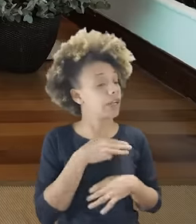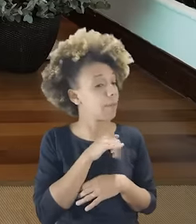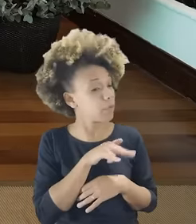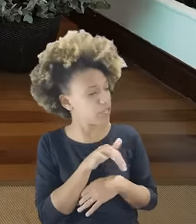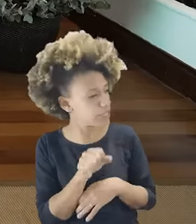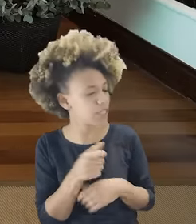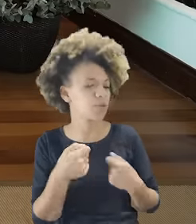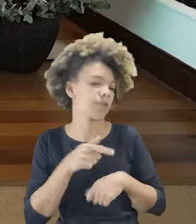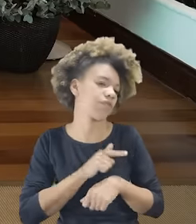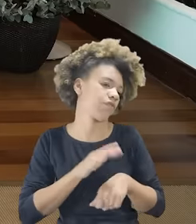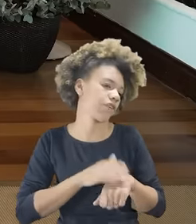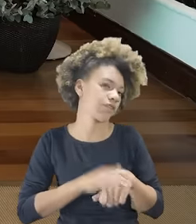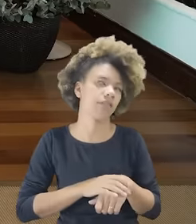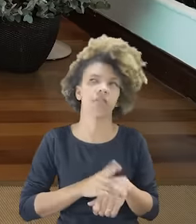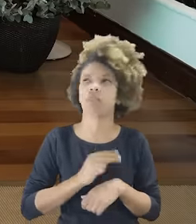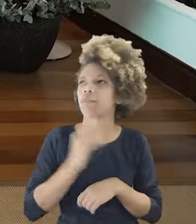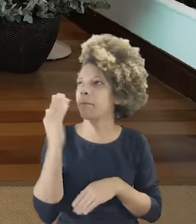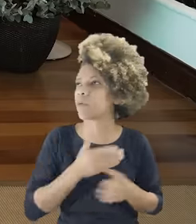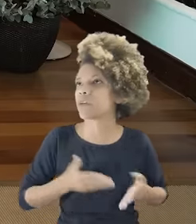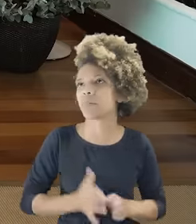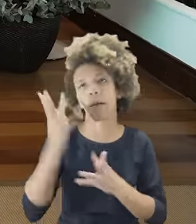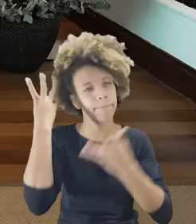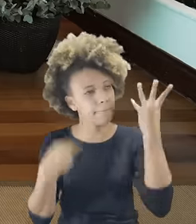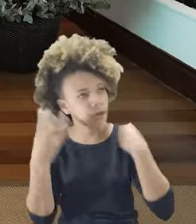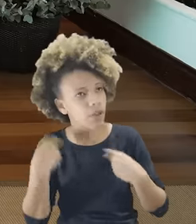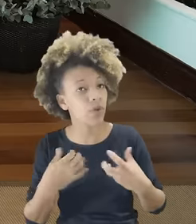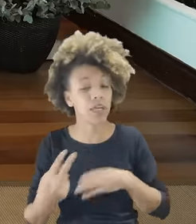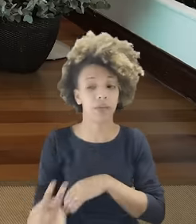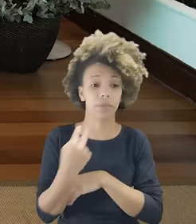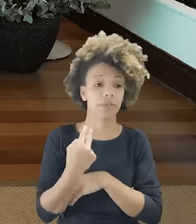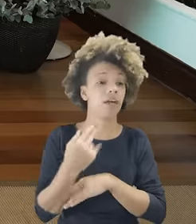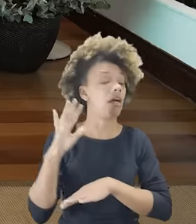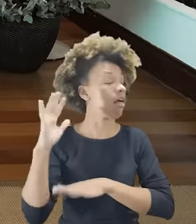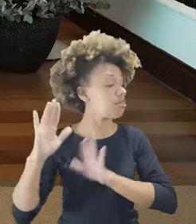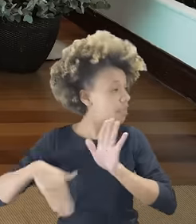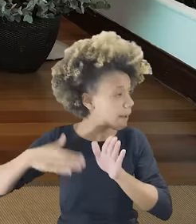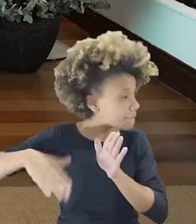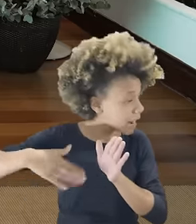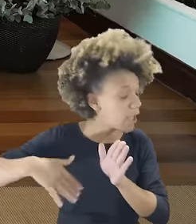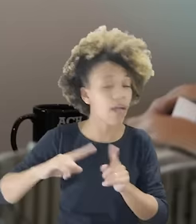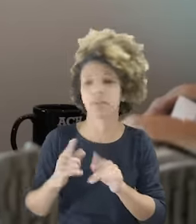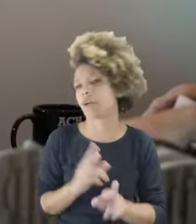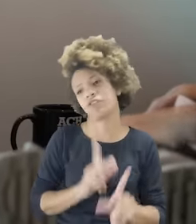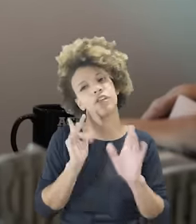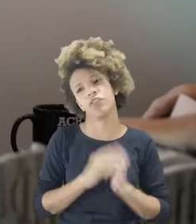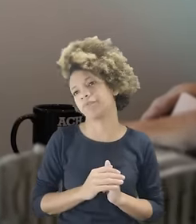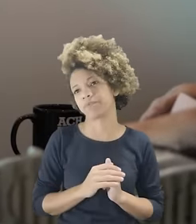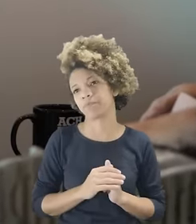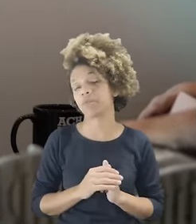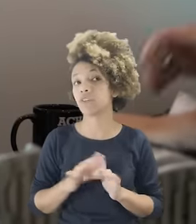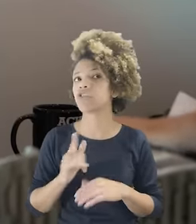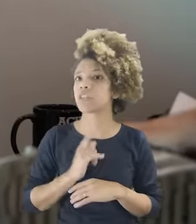Moisés E eu tenho que ser a que pariu botar o cabelo queria que a galera me reconhecesse na praia e ninguém me reconhece ação é ao contrário